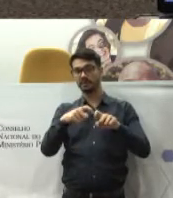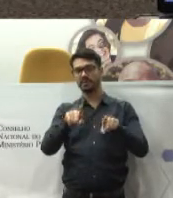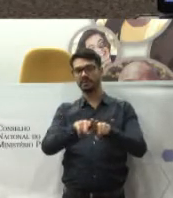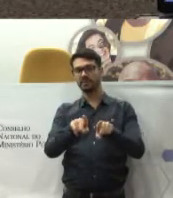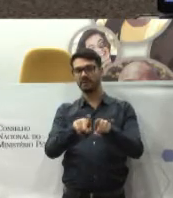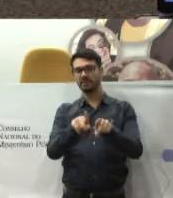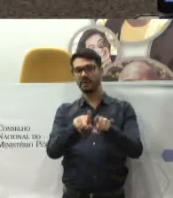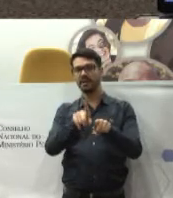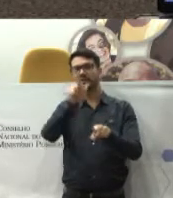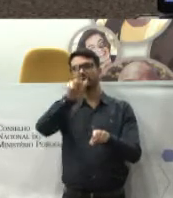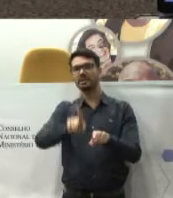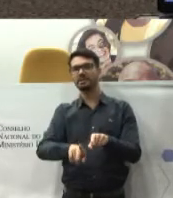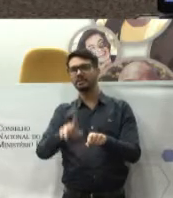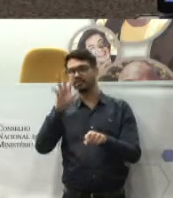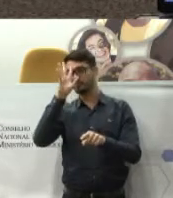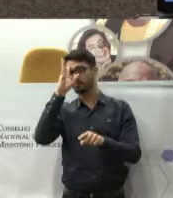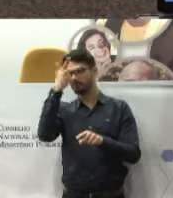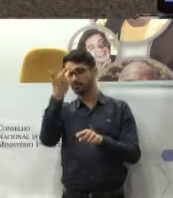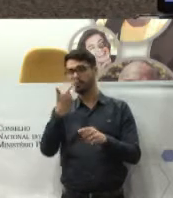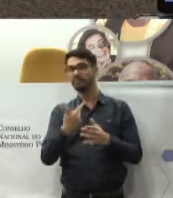a ideia de